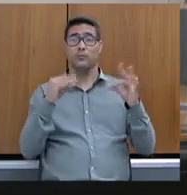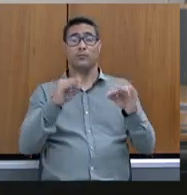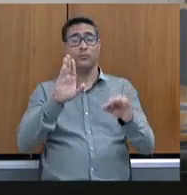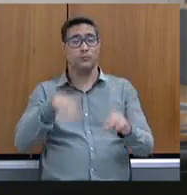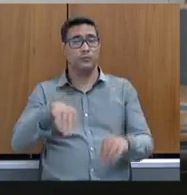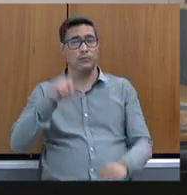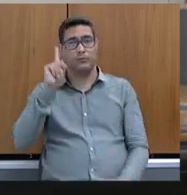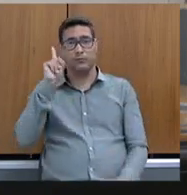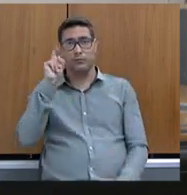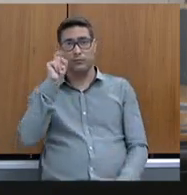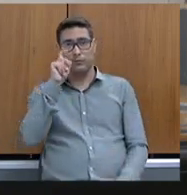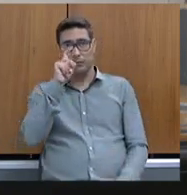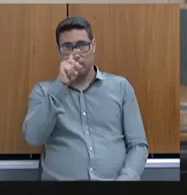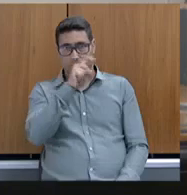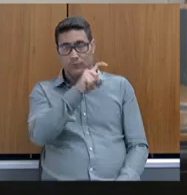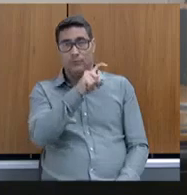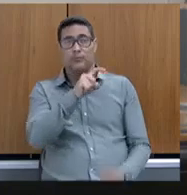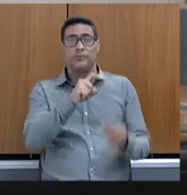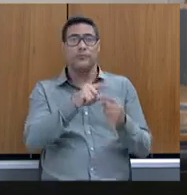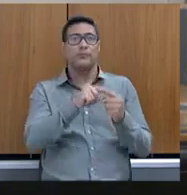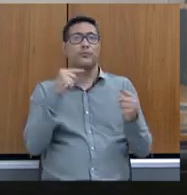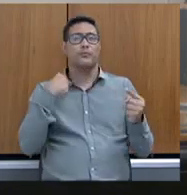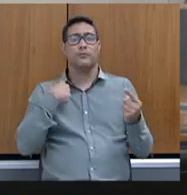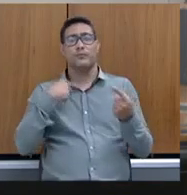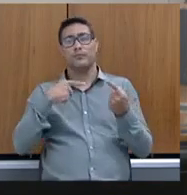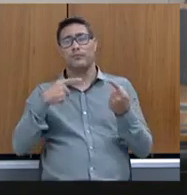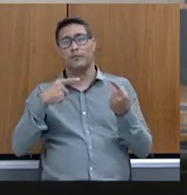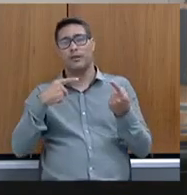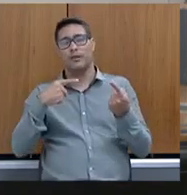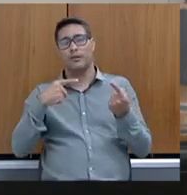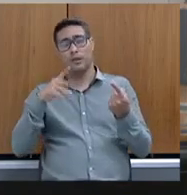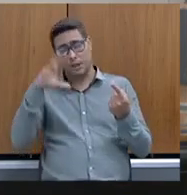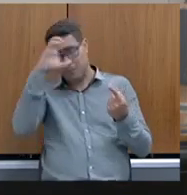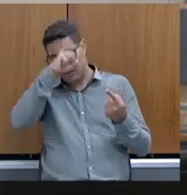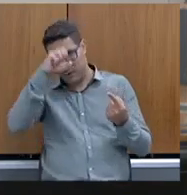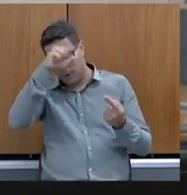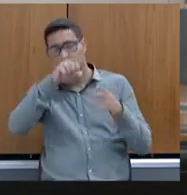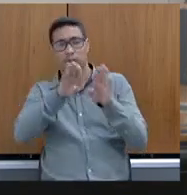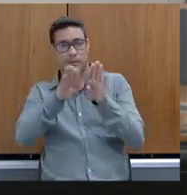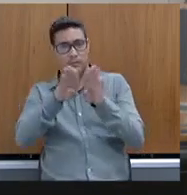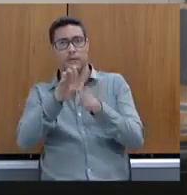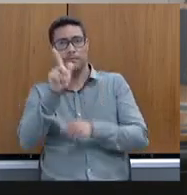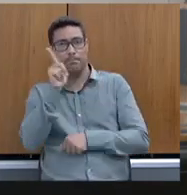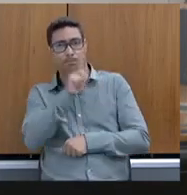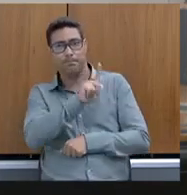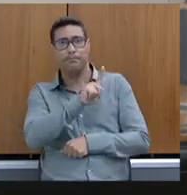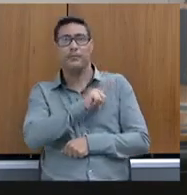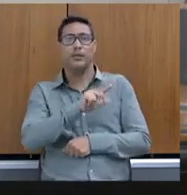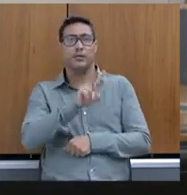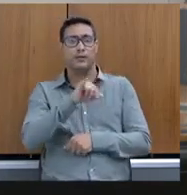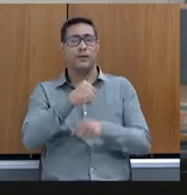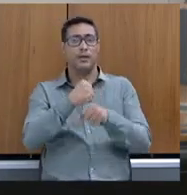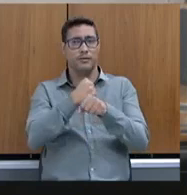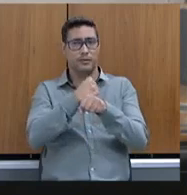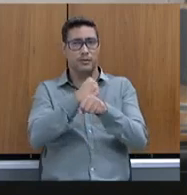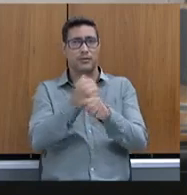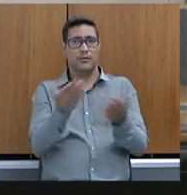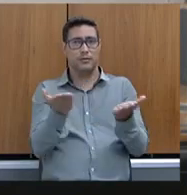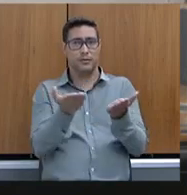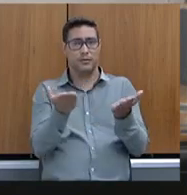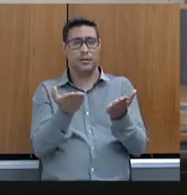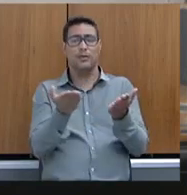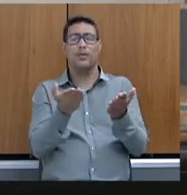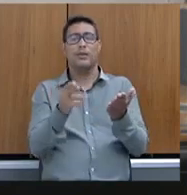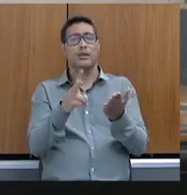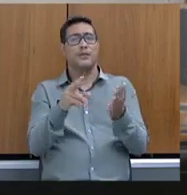dificuldades sobre toda essa aprendizado eu tenho certeza absoluta que nós vamos fechar esse ano com muita coisa